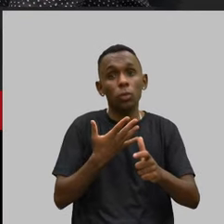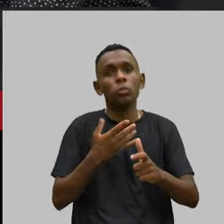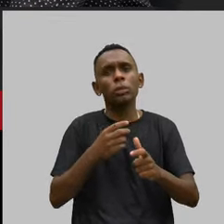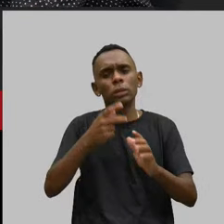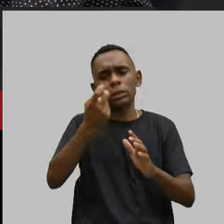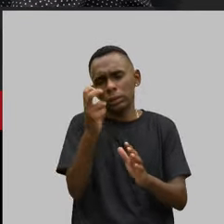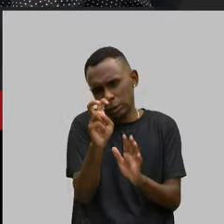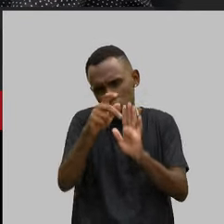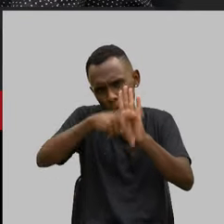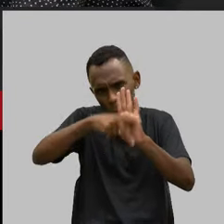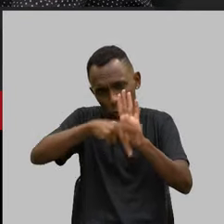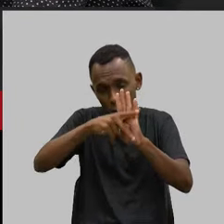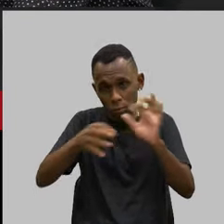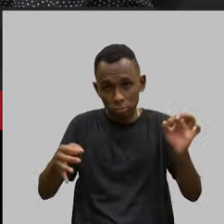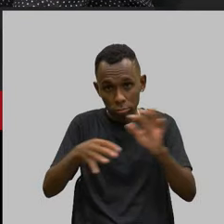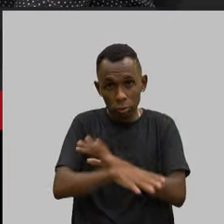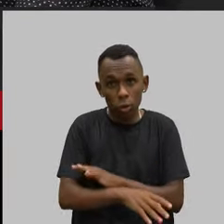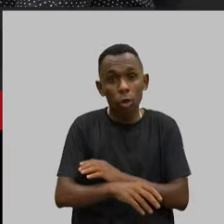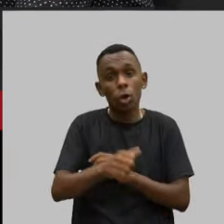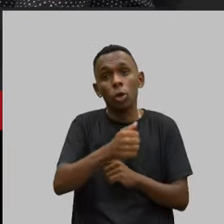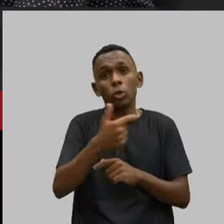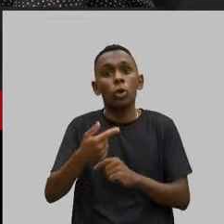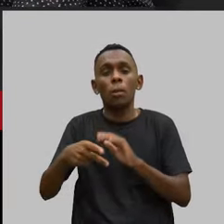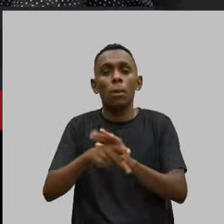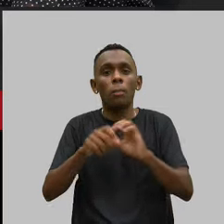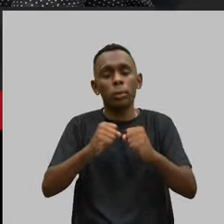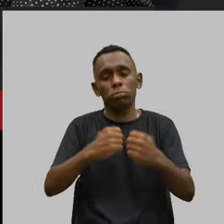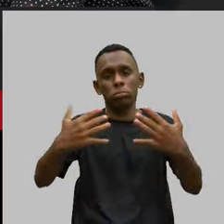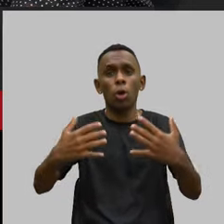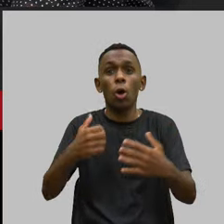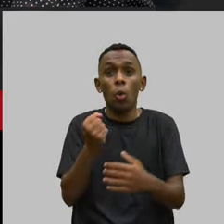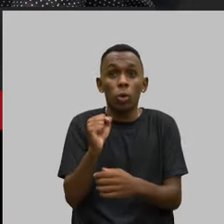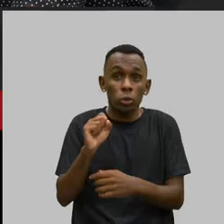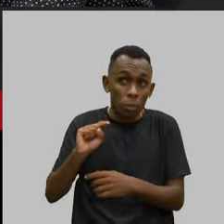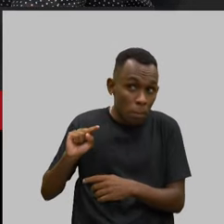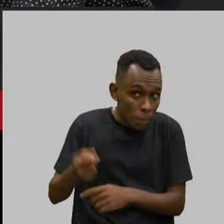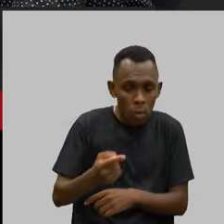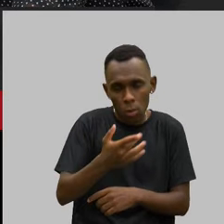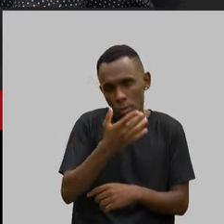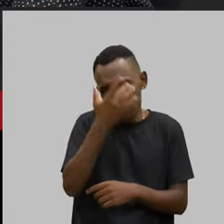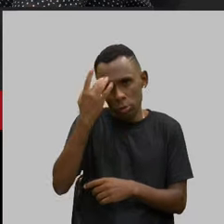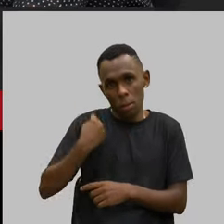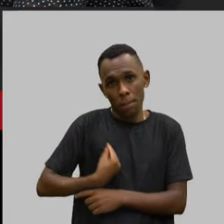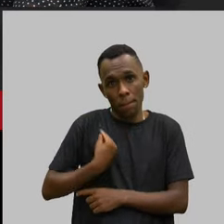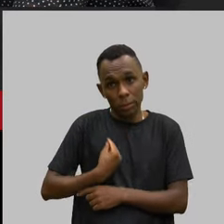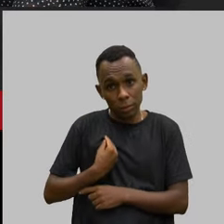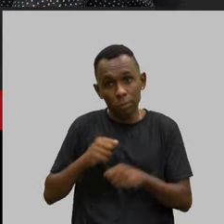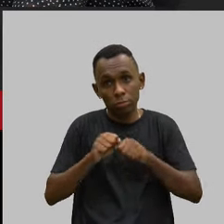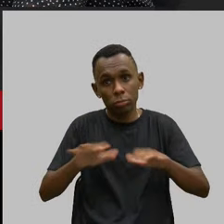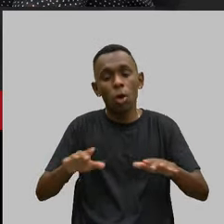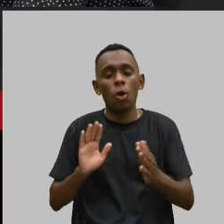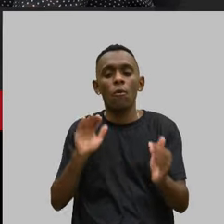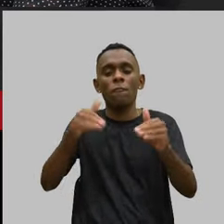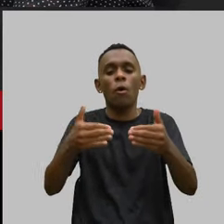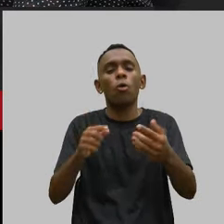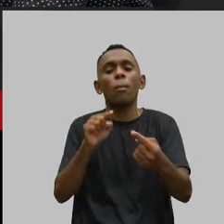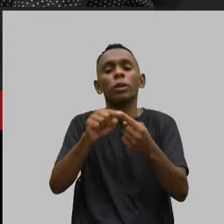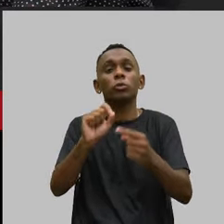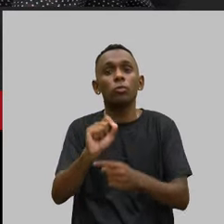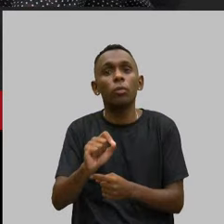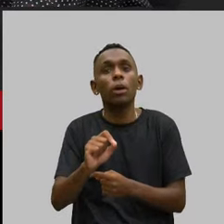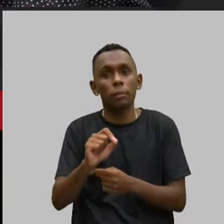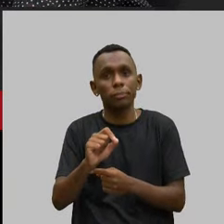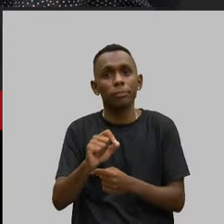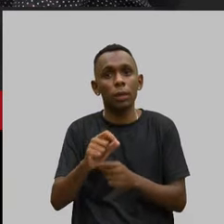projetos realizados 12 disseminações realizadas e mais de 8.000 participações em ações de disseminação com foco em trazer menor